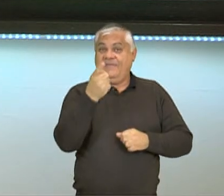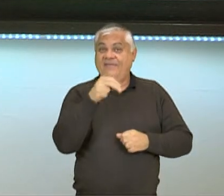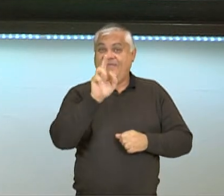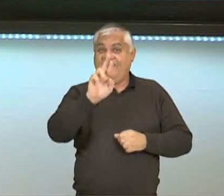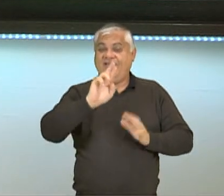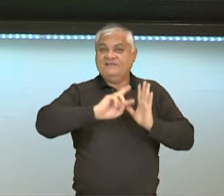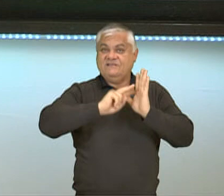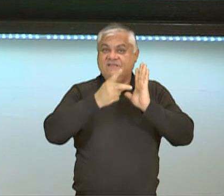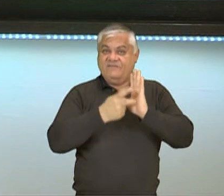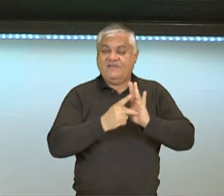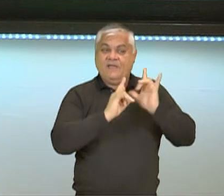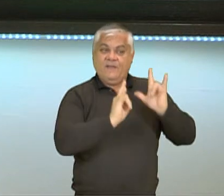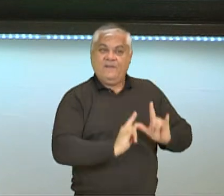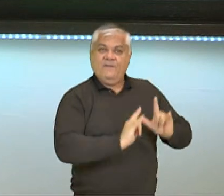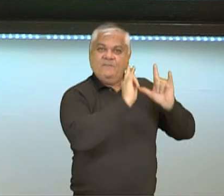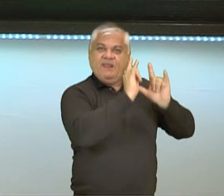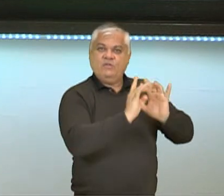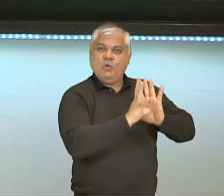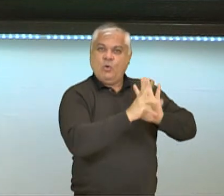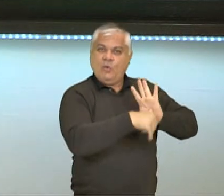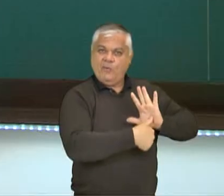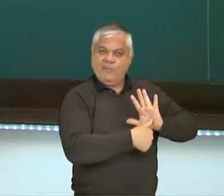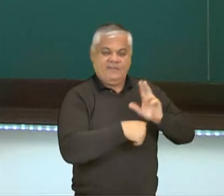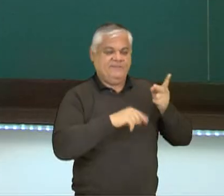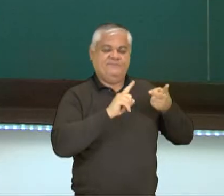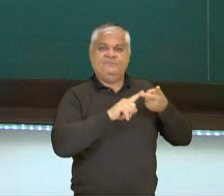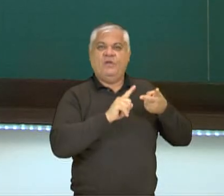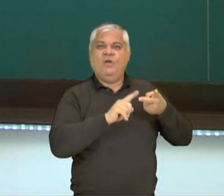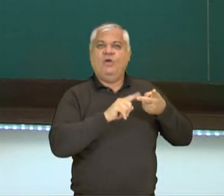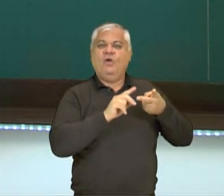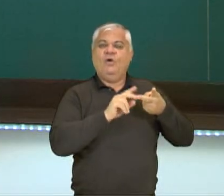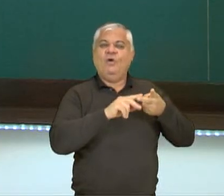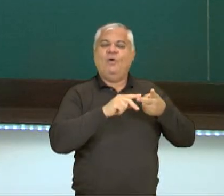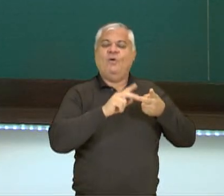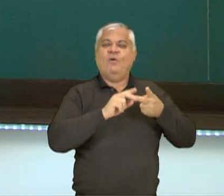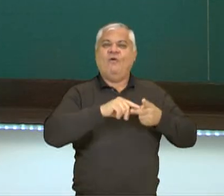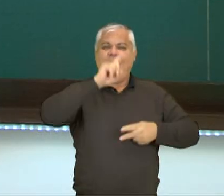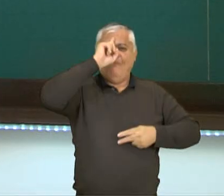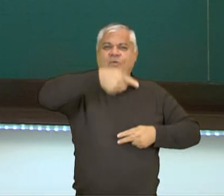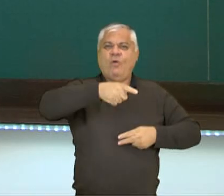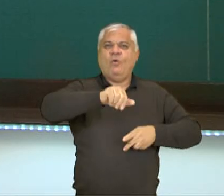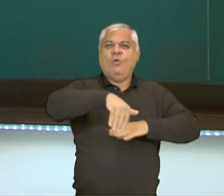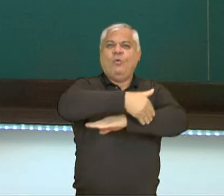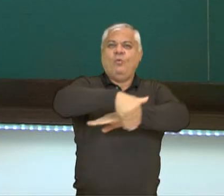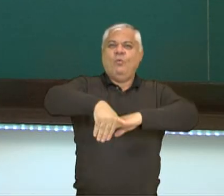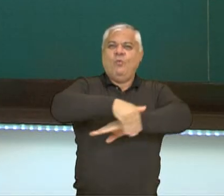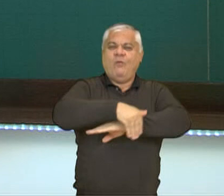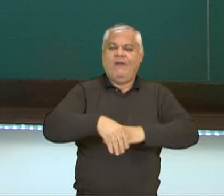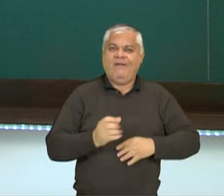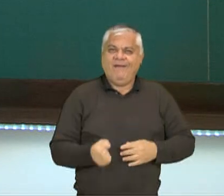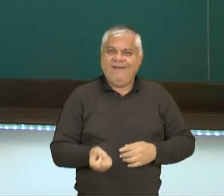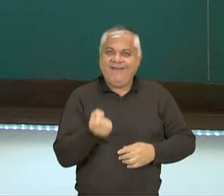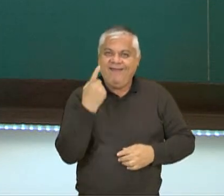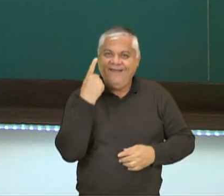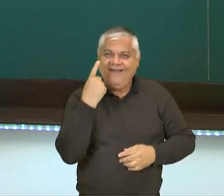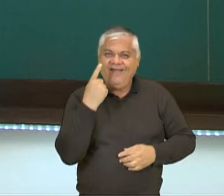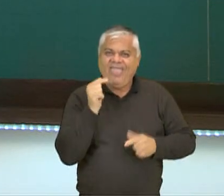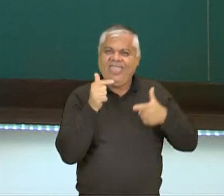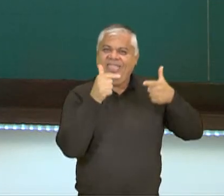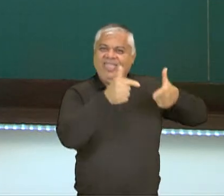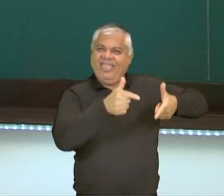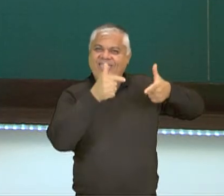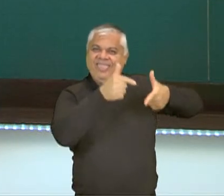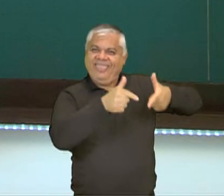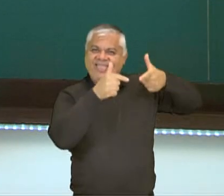significava prédio roubado ou ponha-se na rua. Um dado importante sobre essa questão